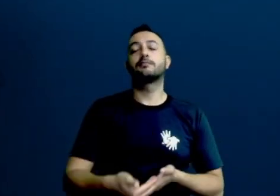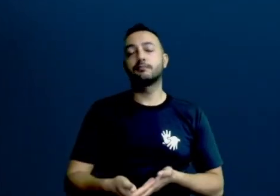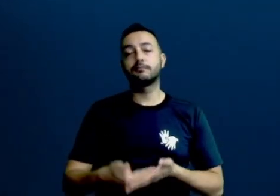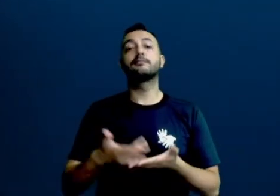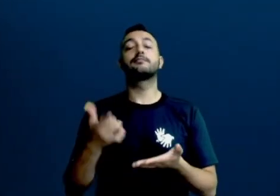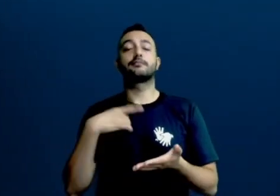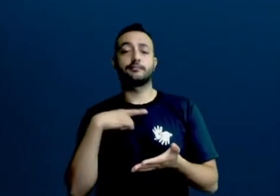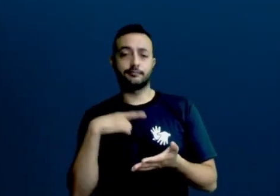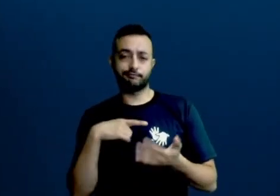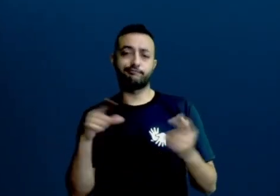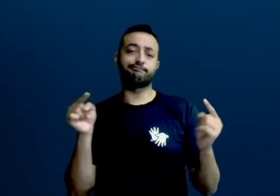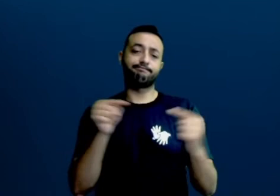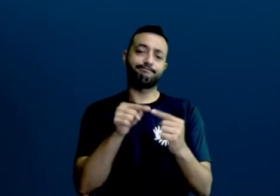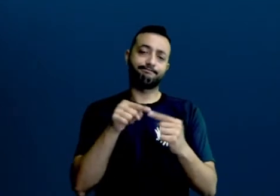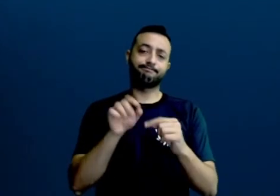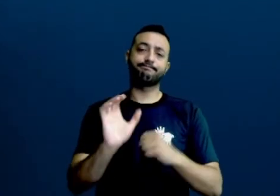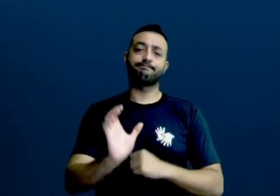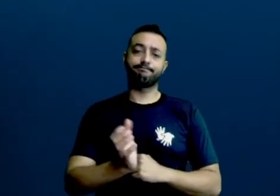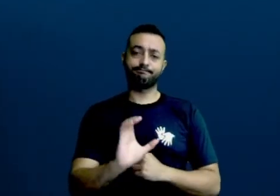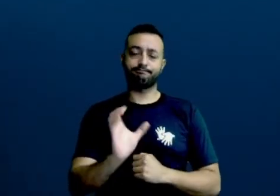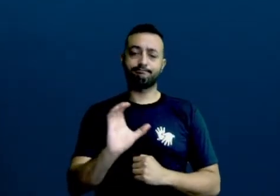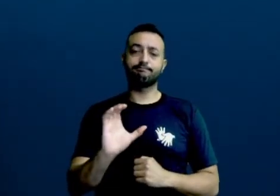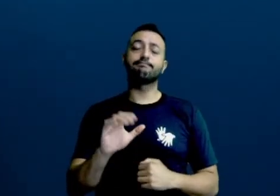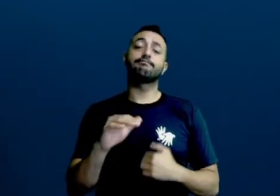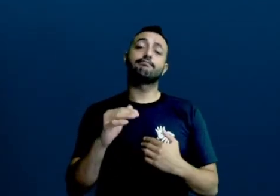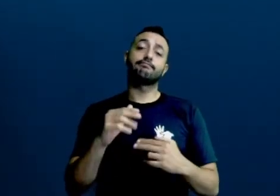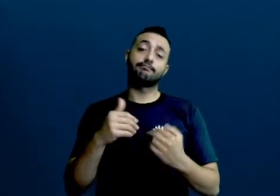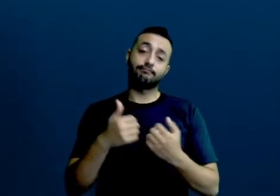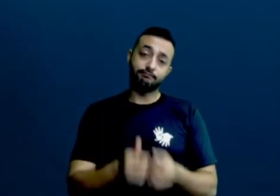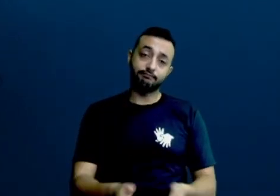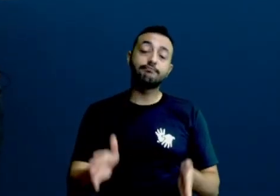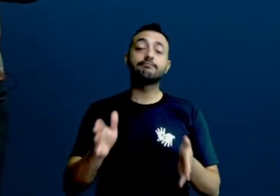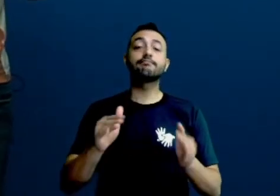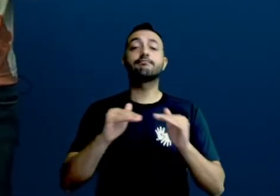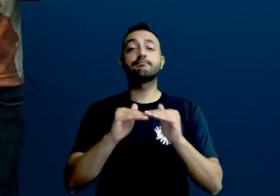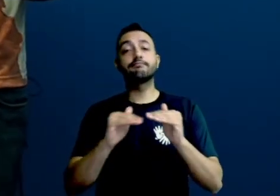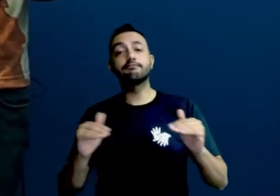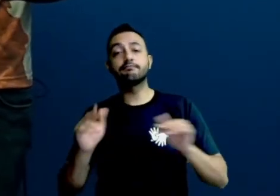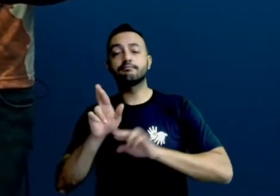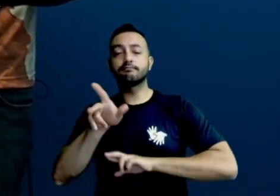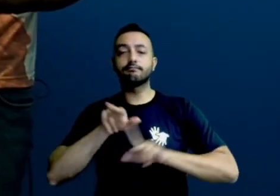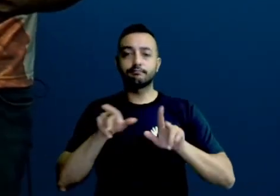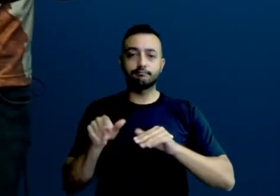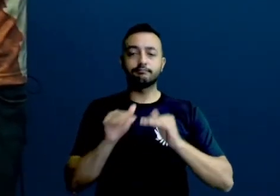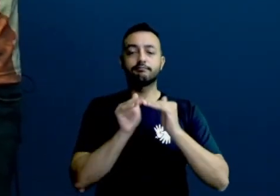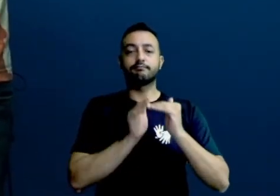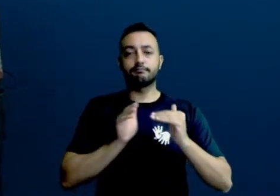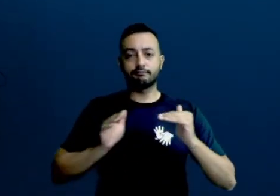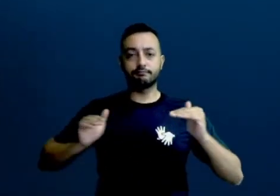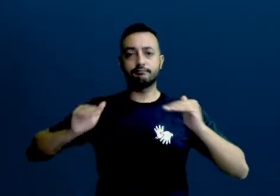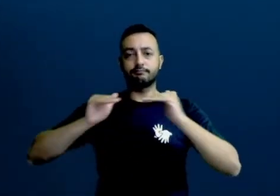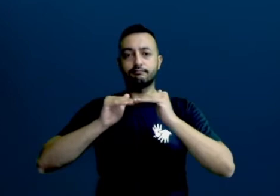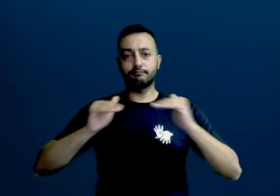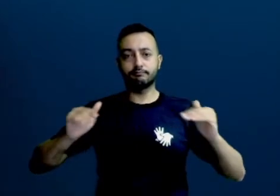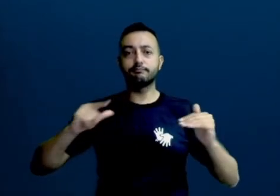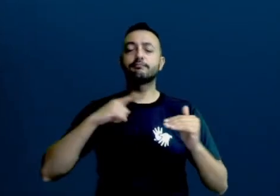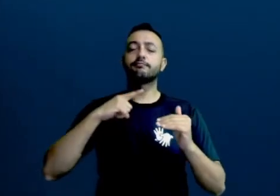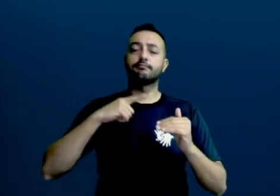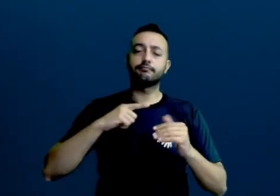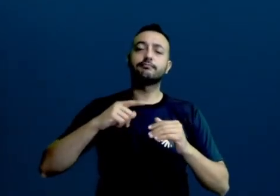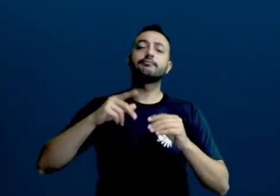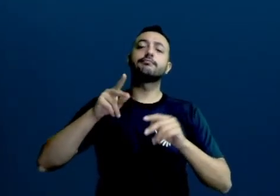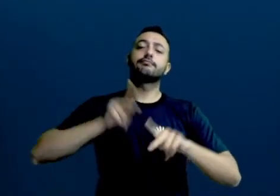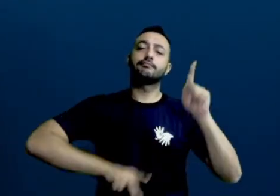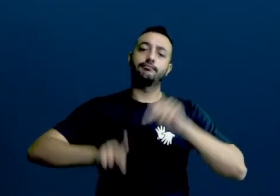estão interior e acionados com a ciência porque a partir desses diferentes padrões de colonização né gerou essa esse